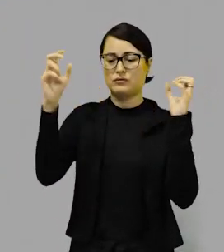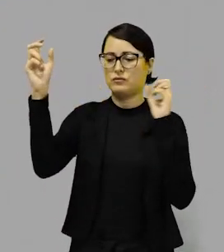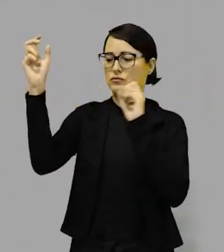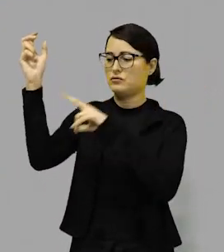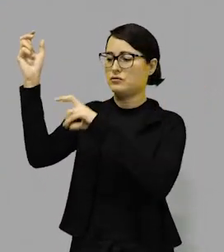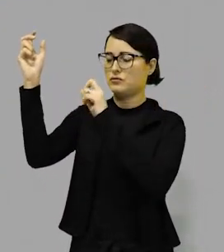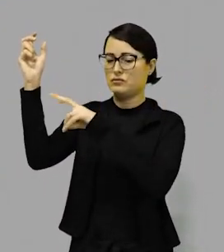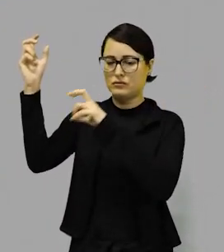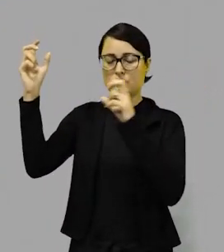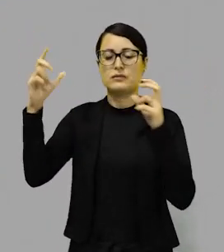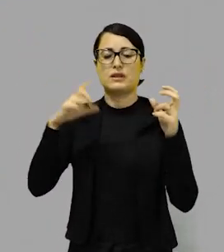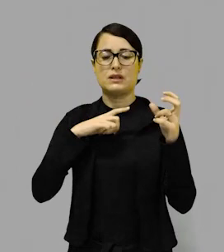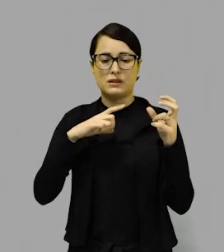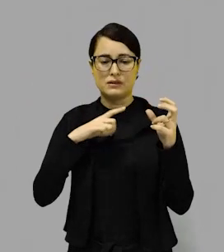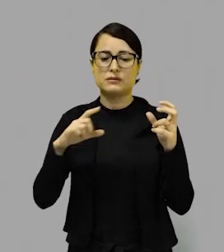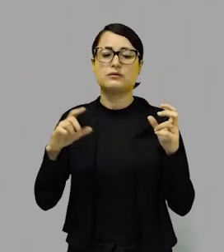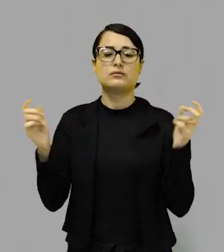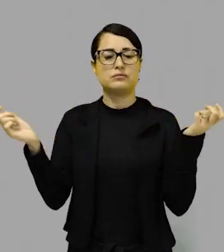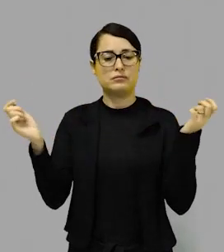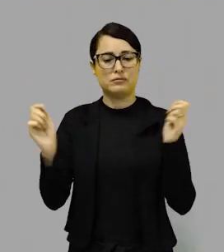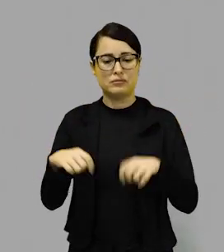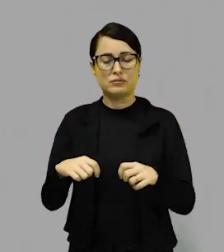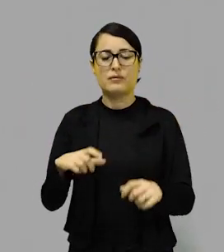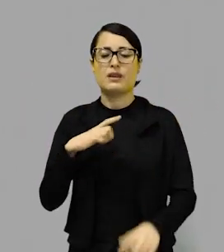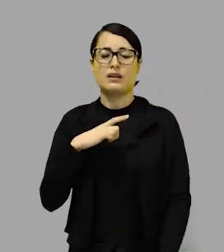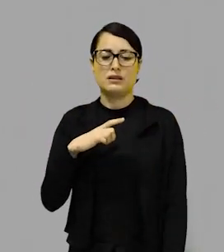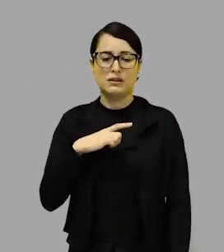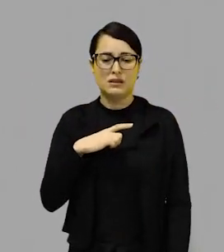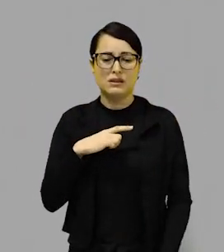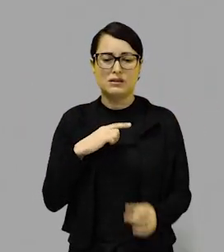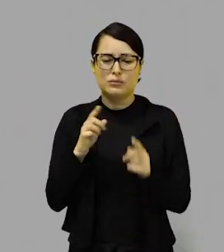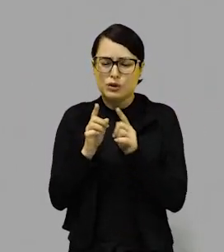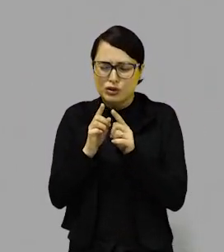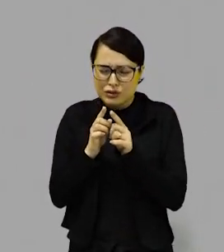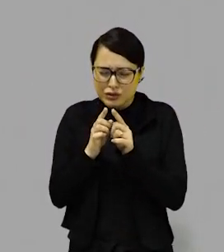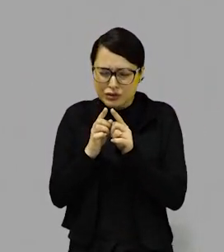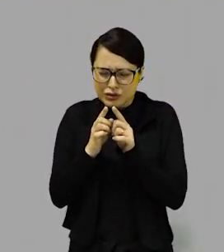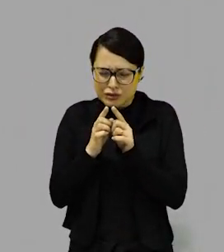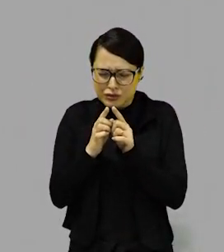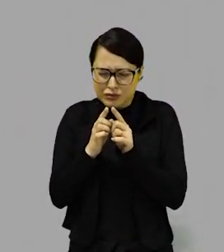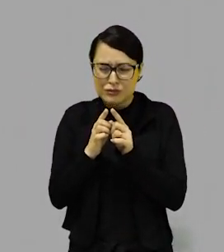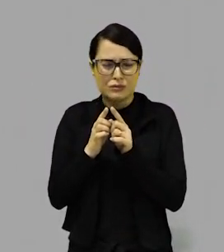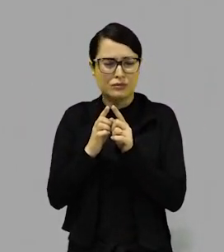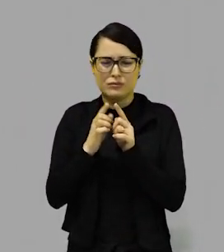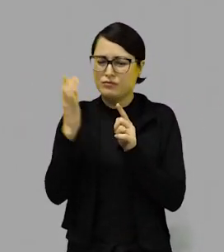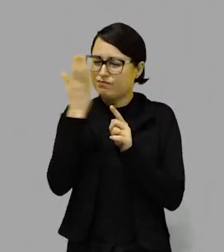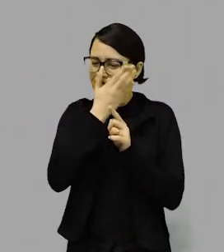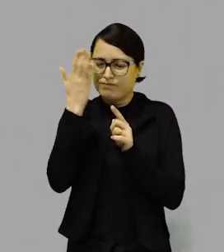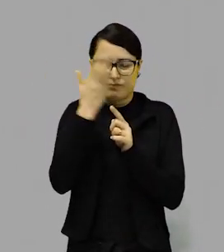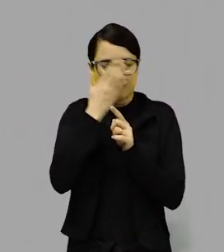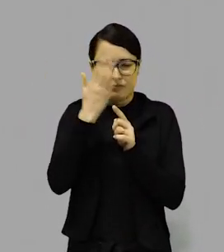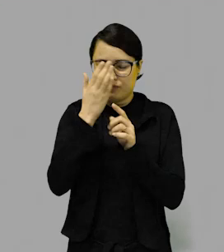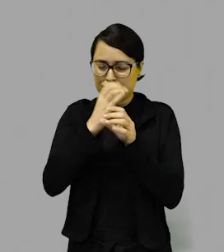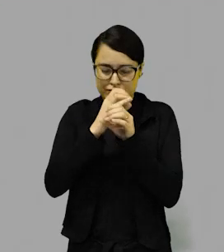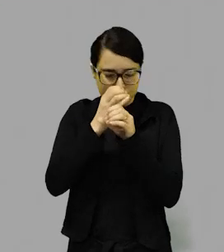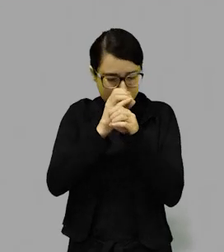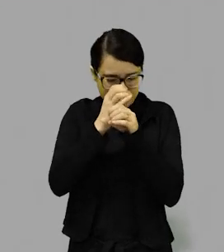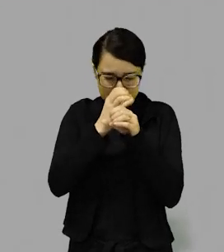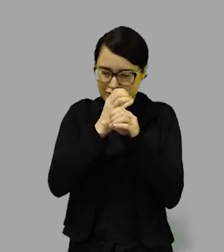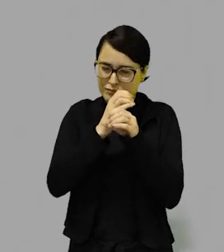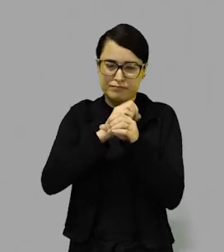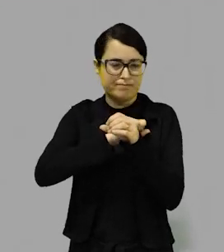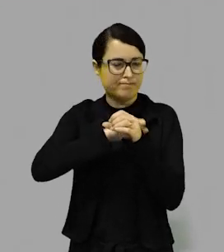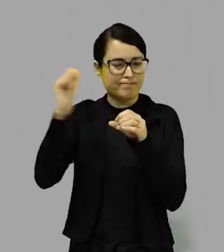ok? Então, são estruturas muito pequenas, tão pequenas que não podem ser vistas pelo